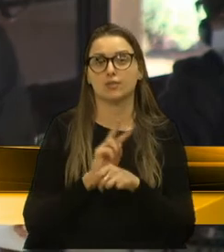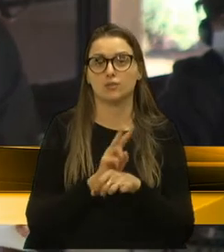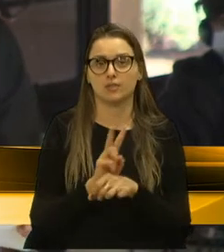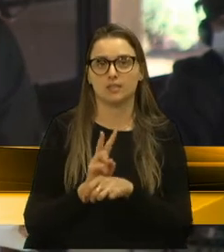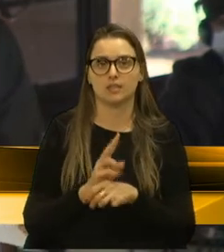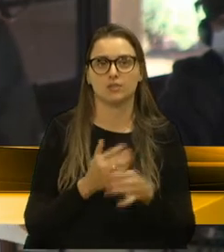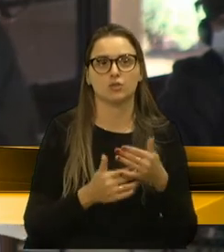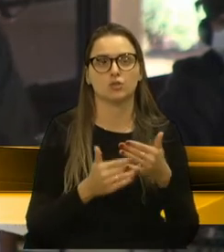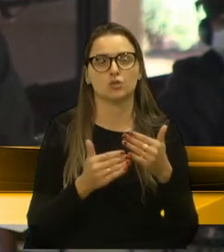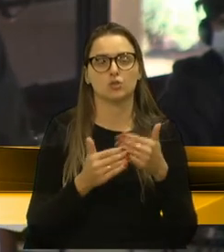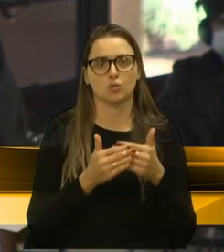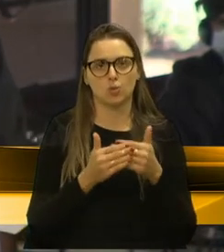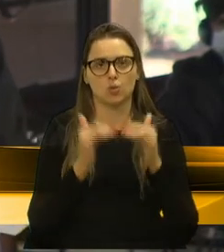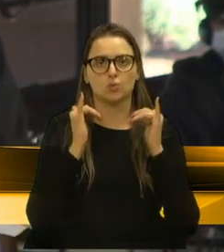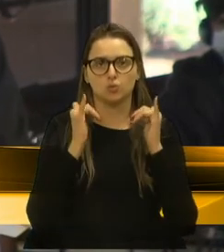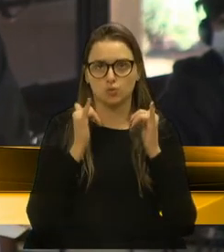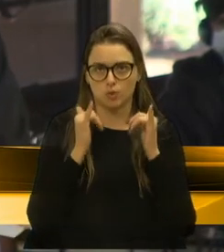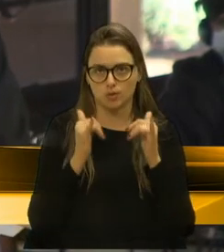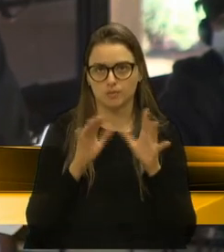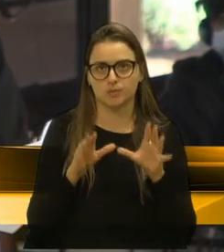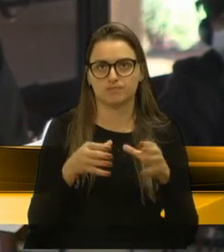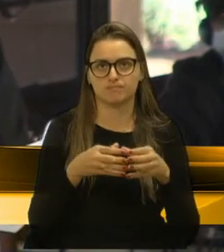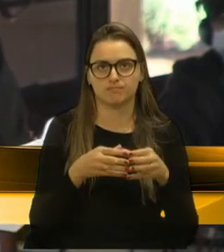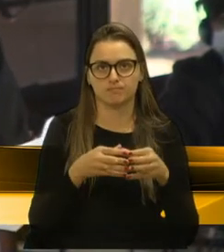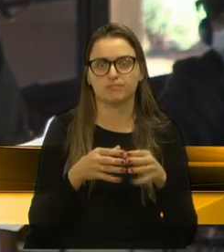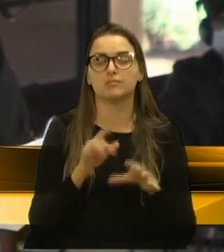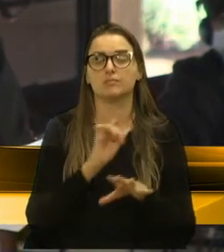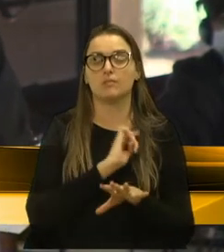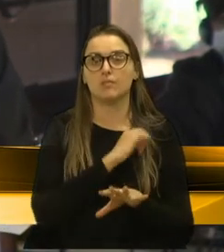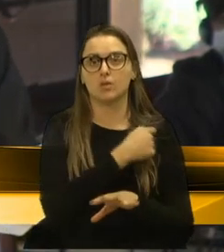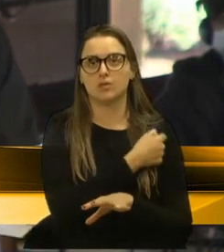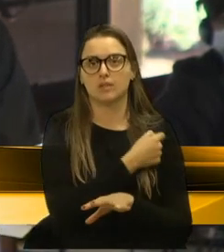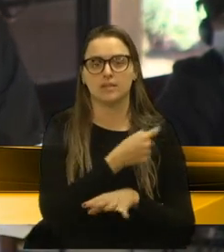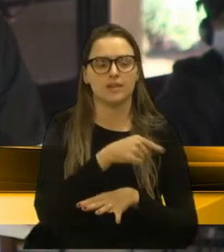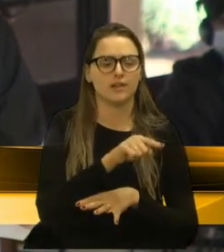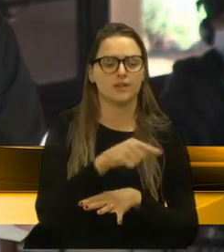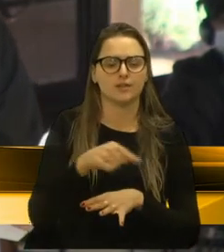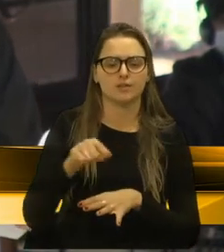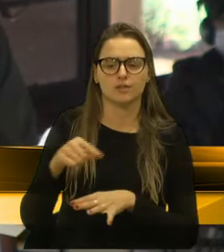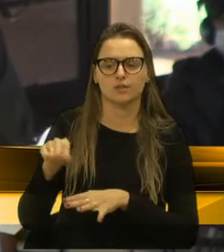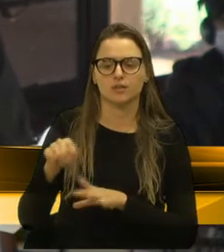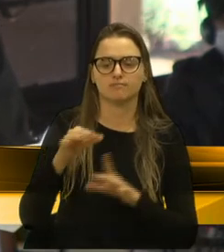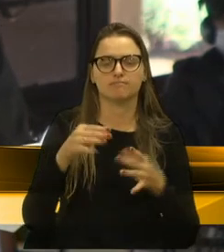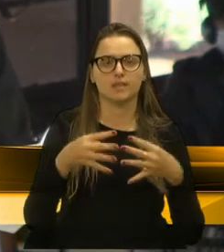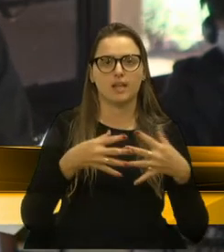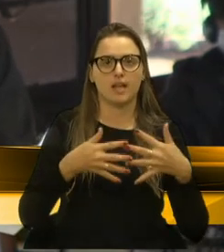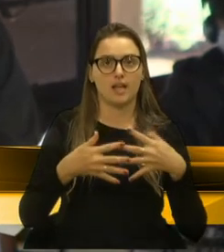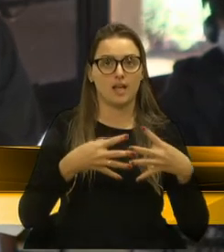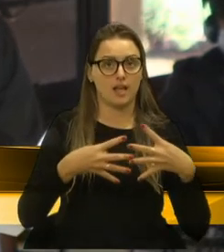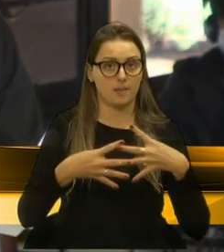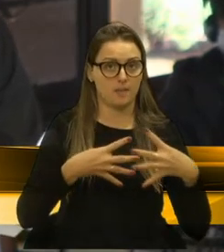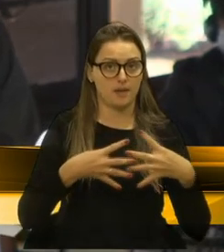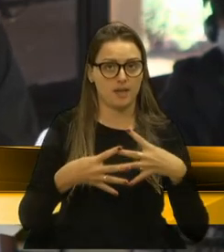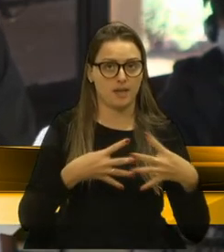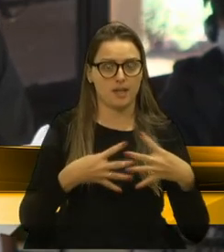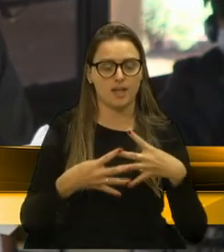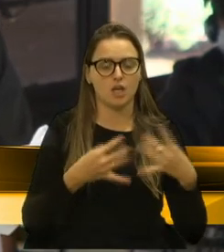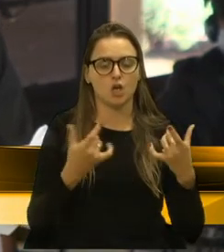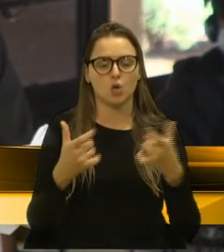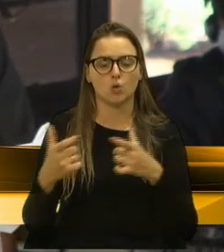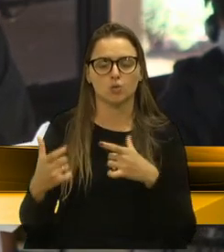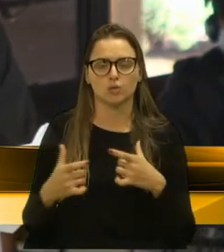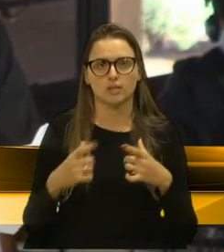todo o sistema de transporte coletivo. Estes fiscais percorrem principalmente as EPIs, as linhas alimentadoras e as